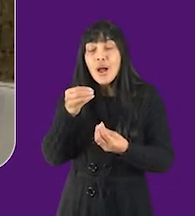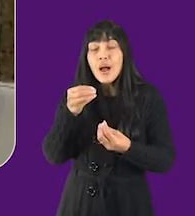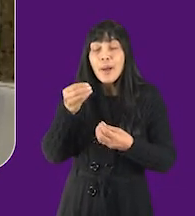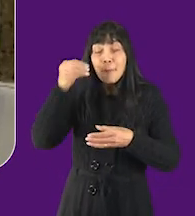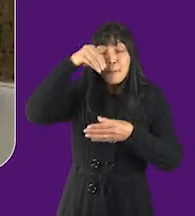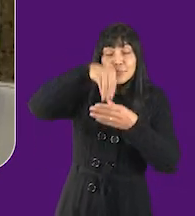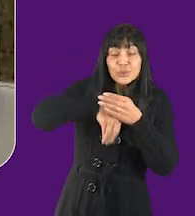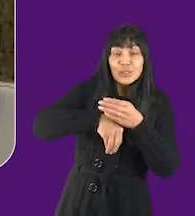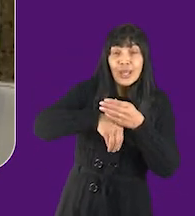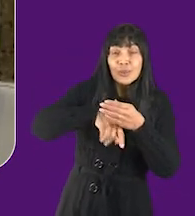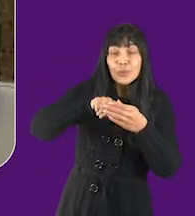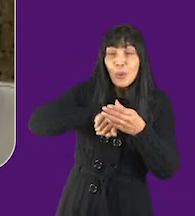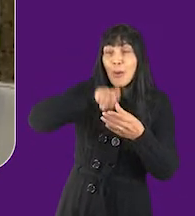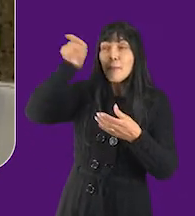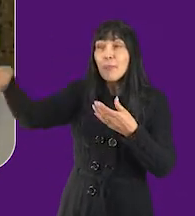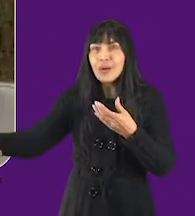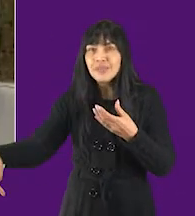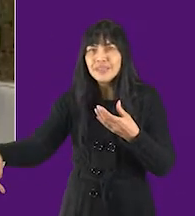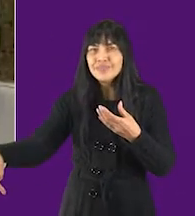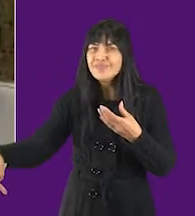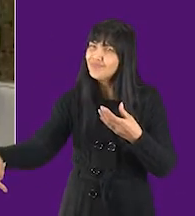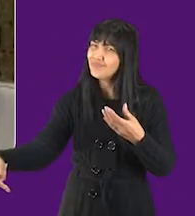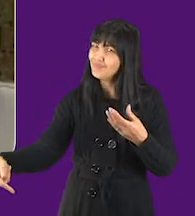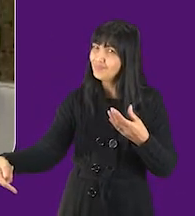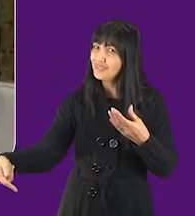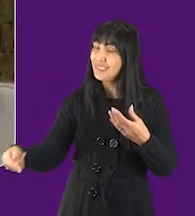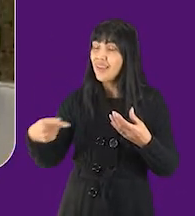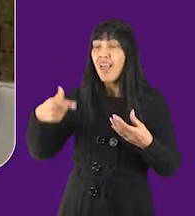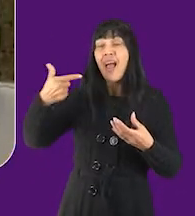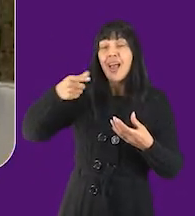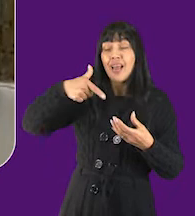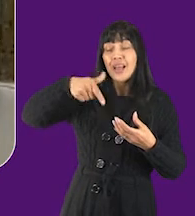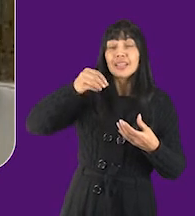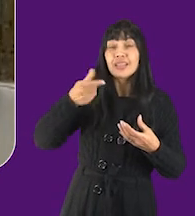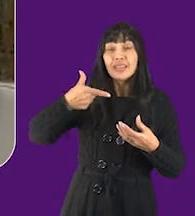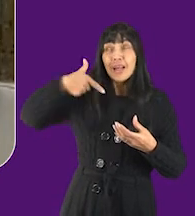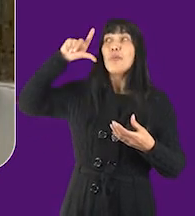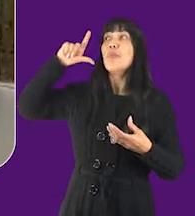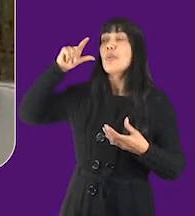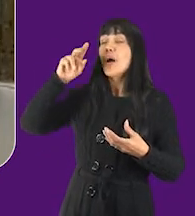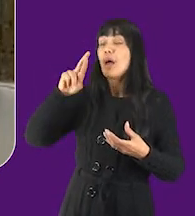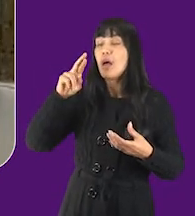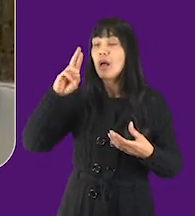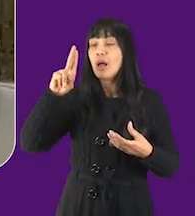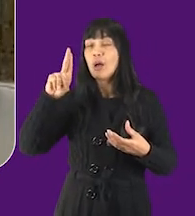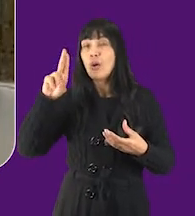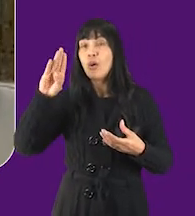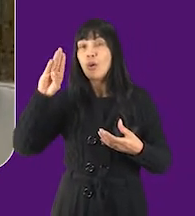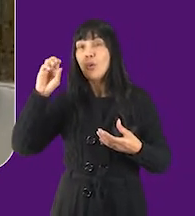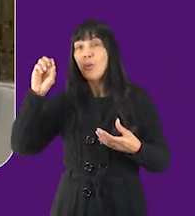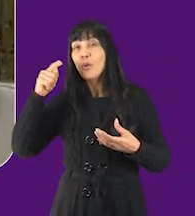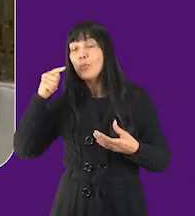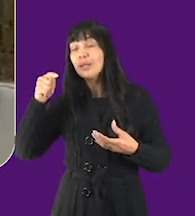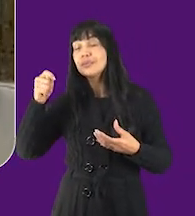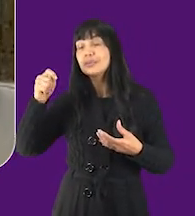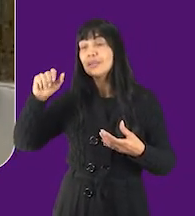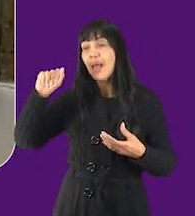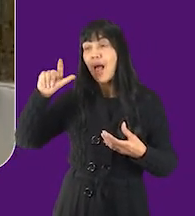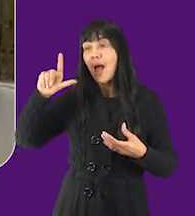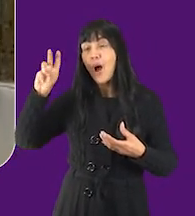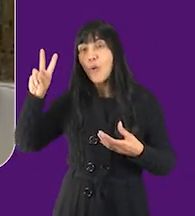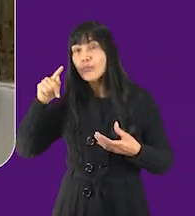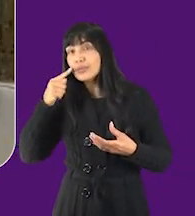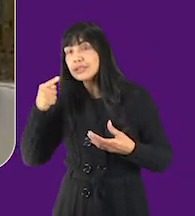para fora, né? E eu acho que o Rubenhausen fez há 70 anos atrás, na verdade, ele olhou para fora antes de inovar. Ou